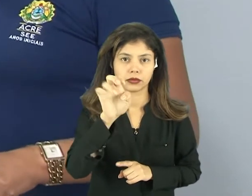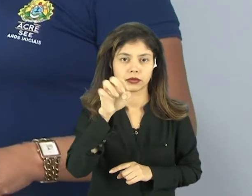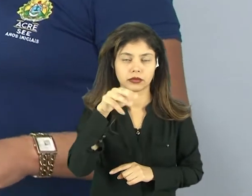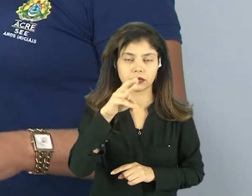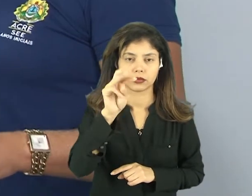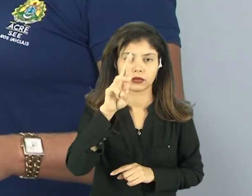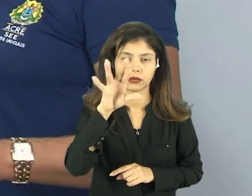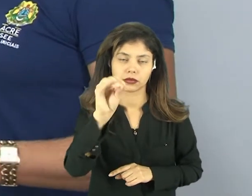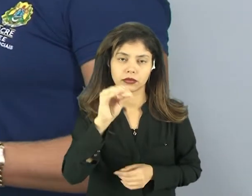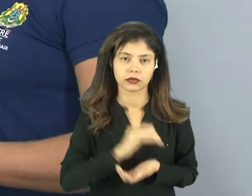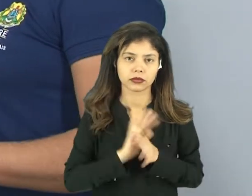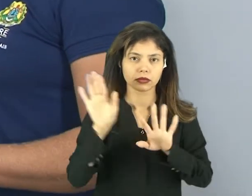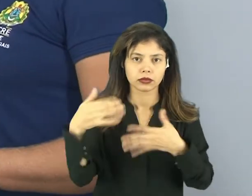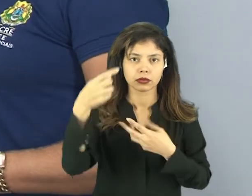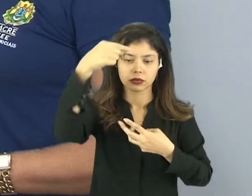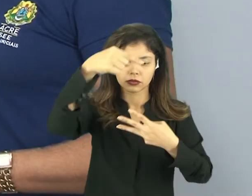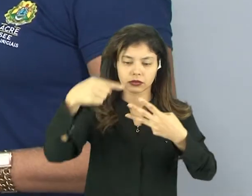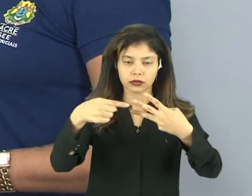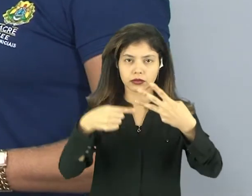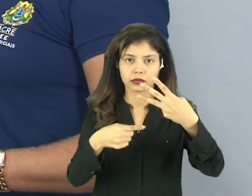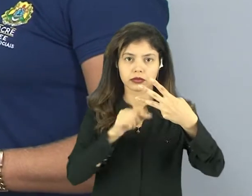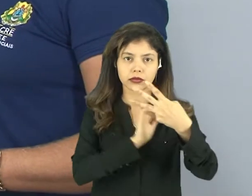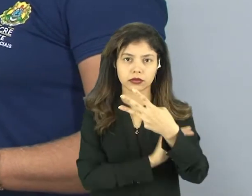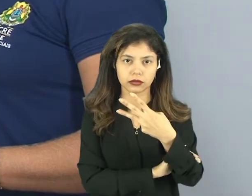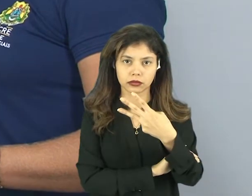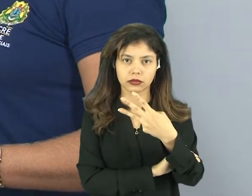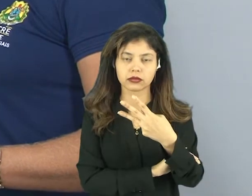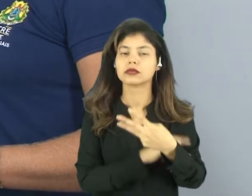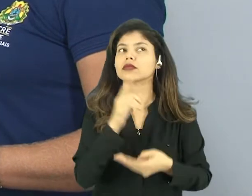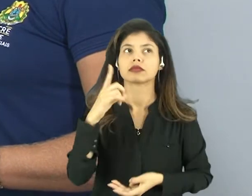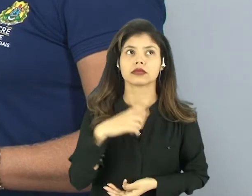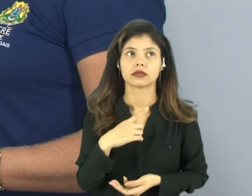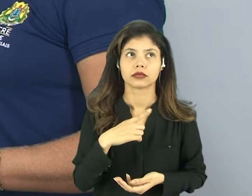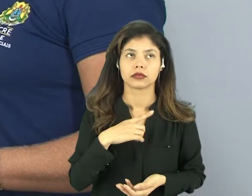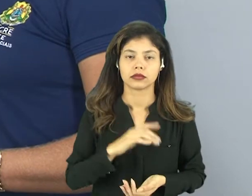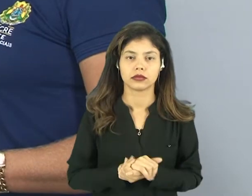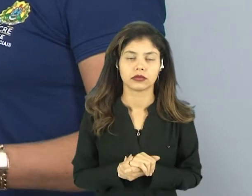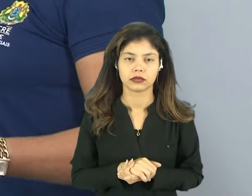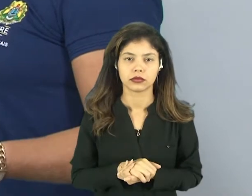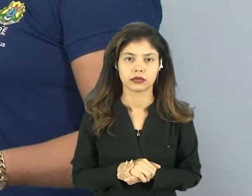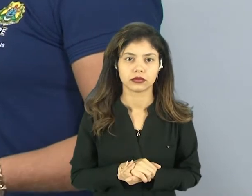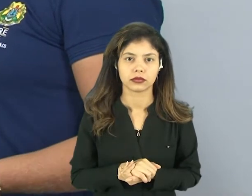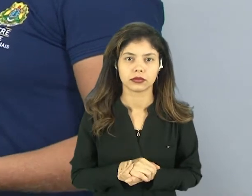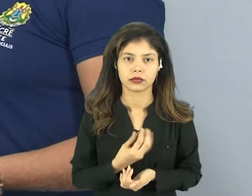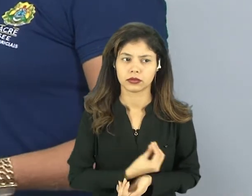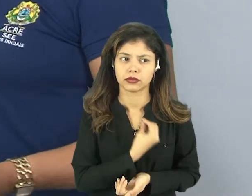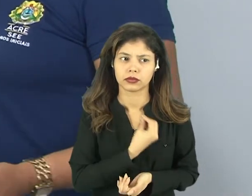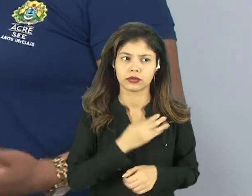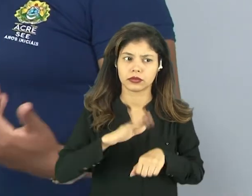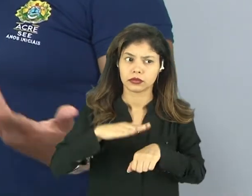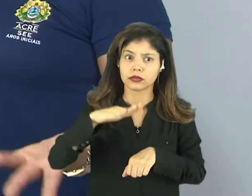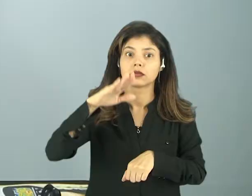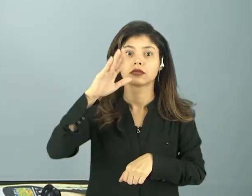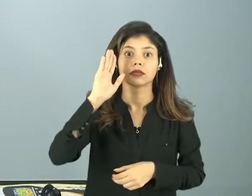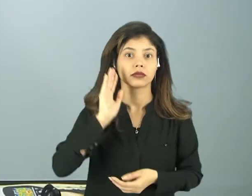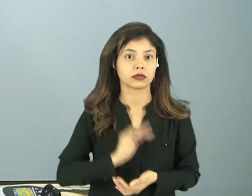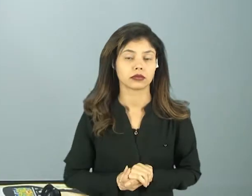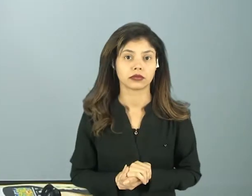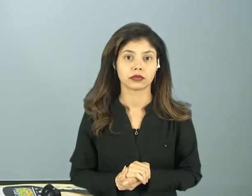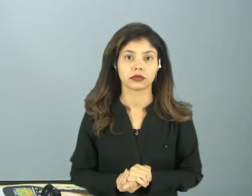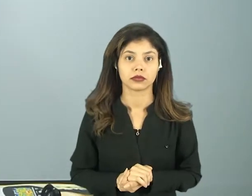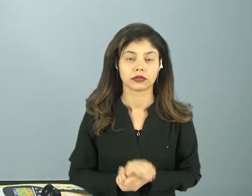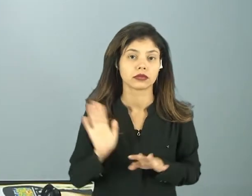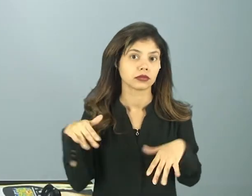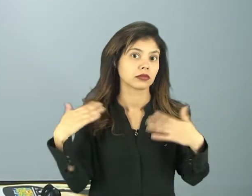Marcos. Qual desses 3 alunos estava apresentando a temperatura mais